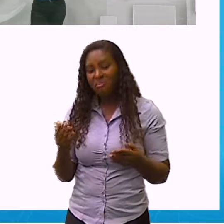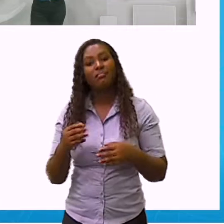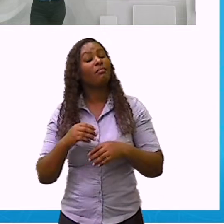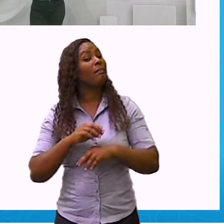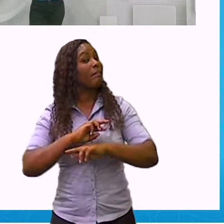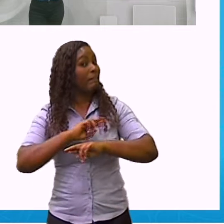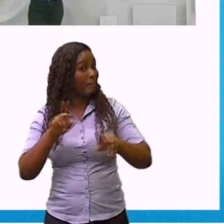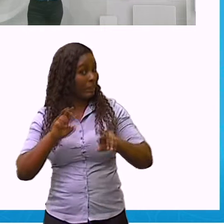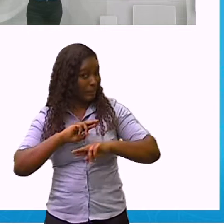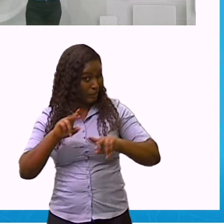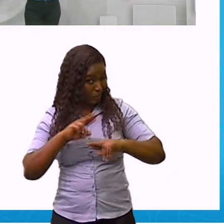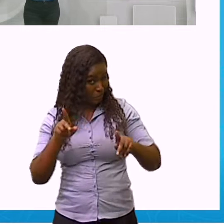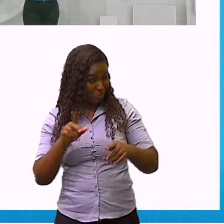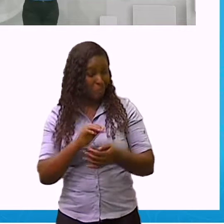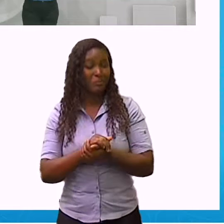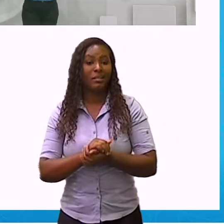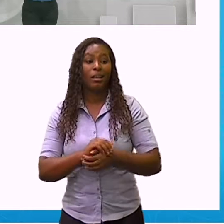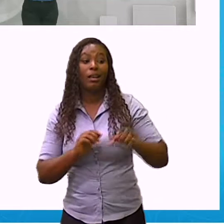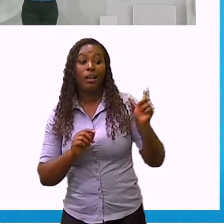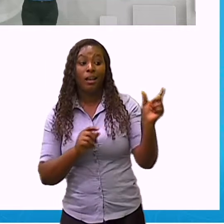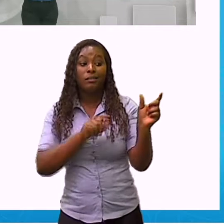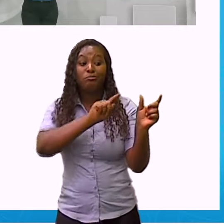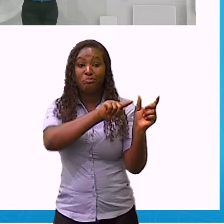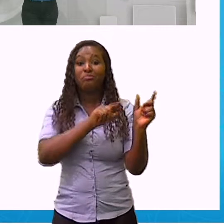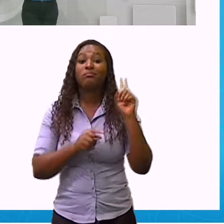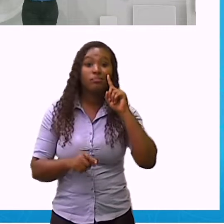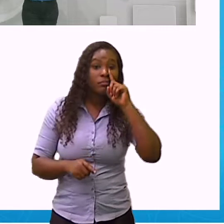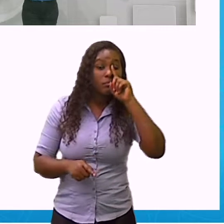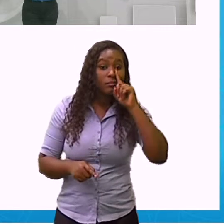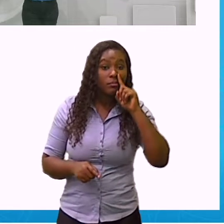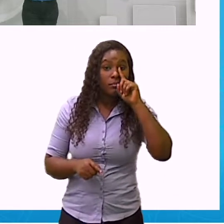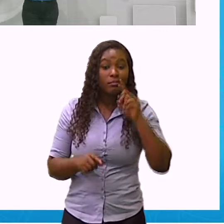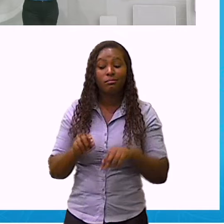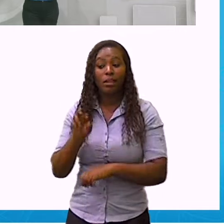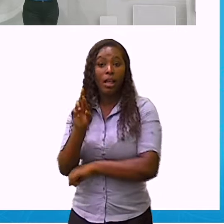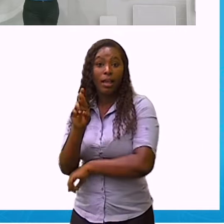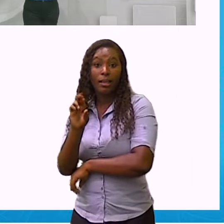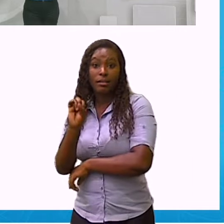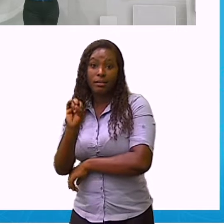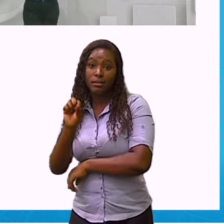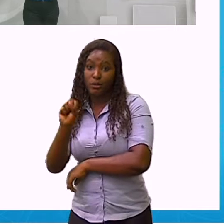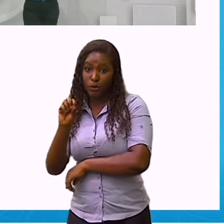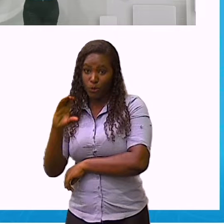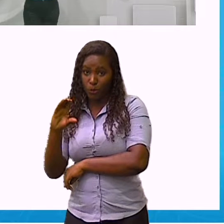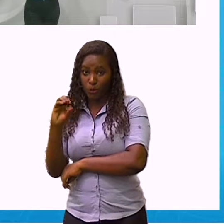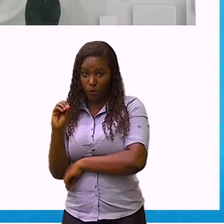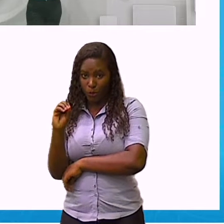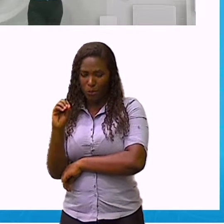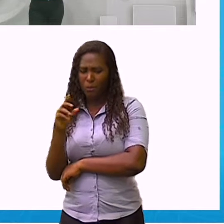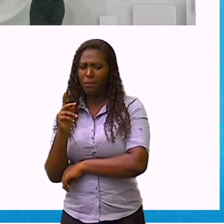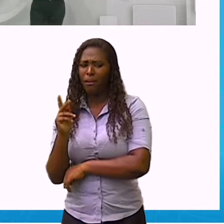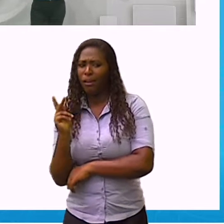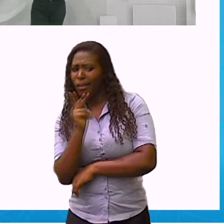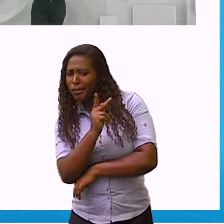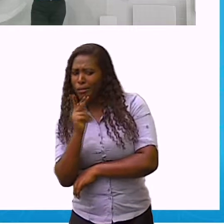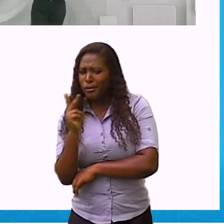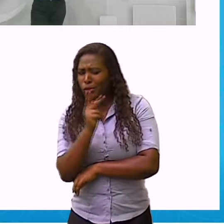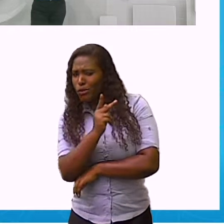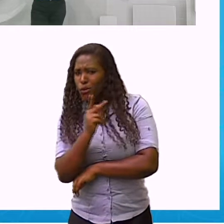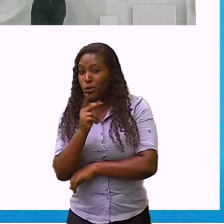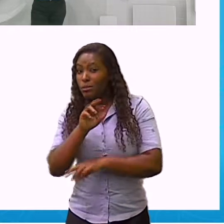Não. Perigo e risco são dois termos que aparentemente são